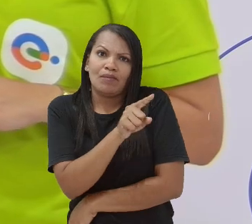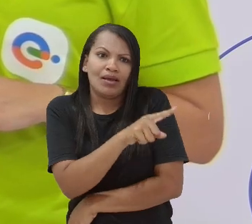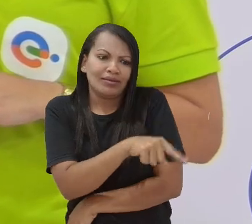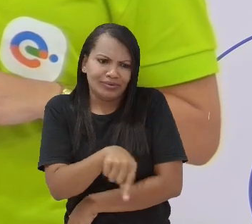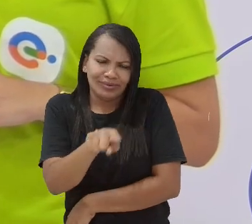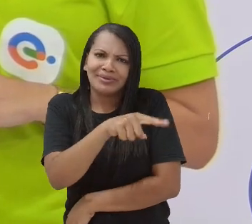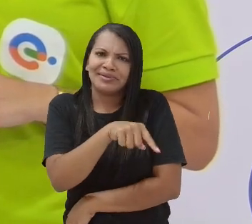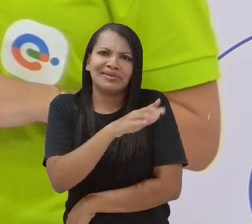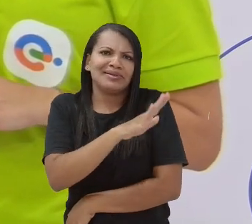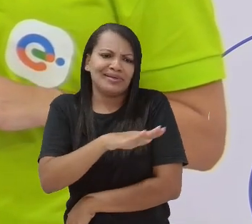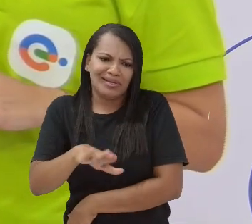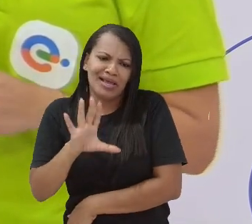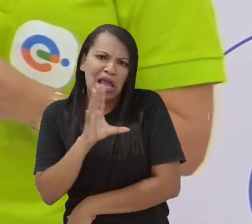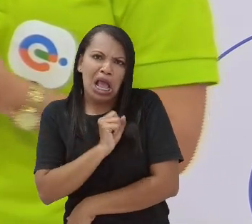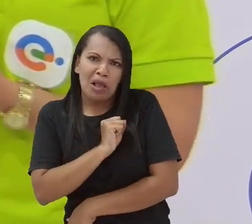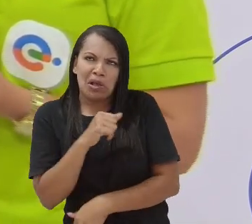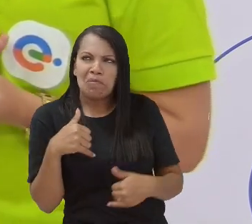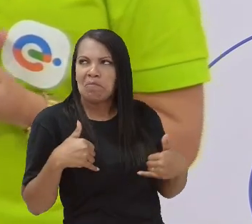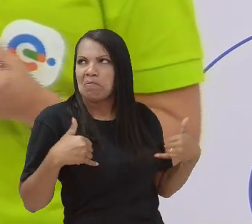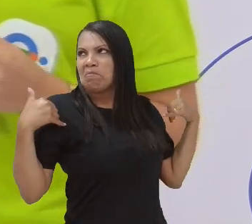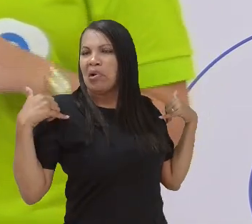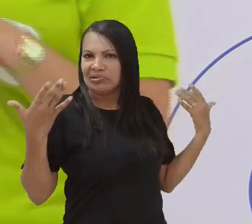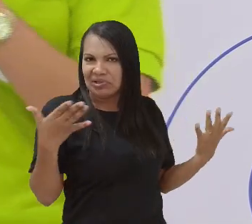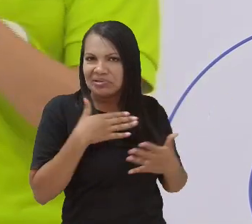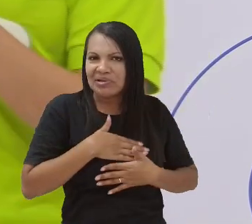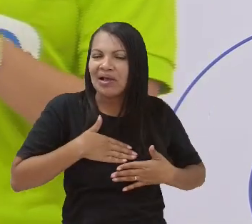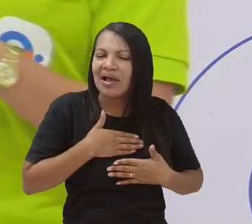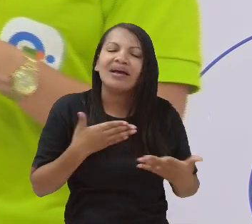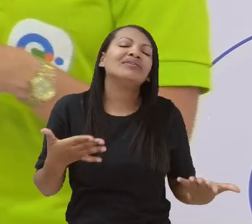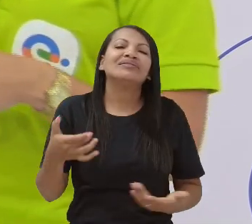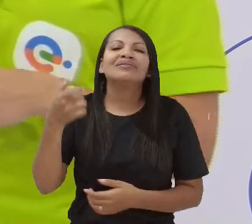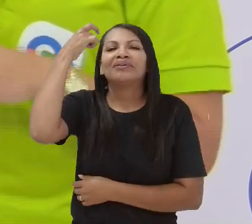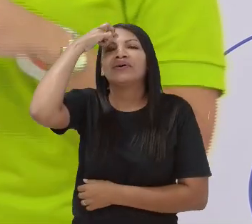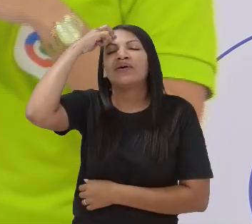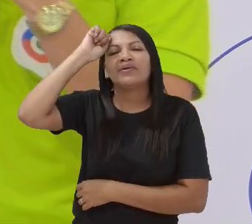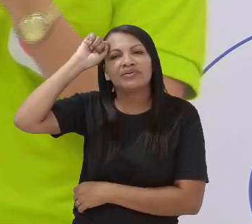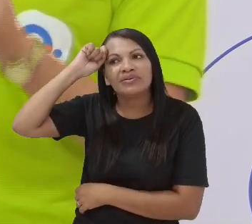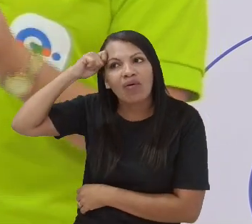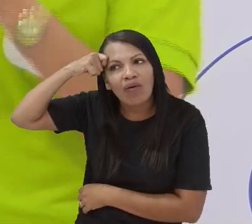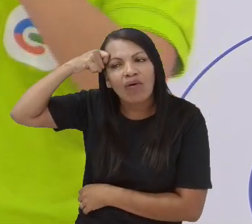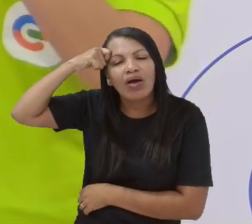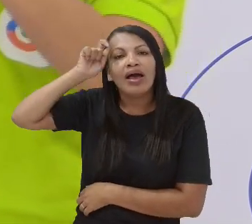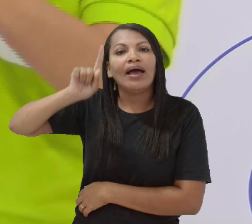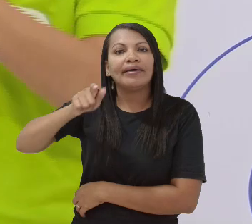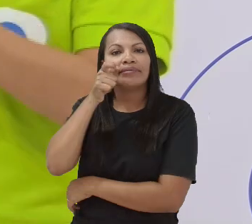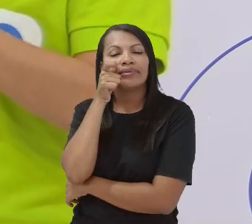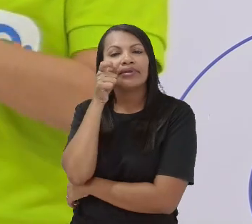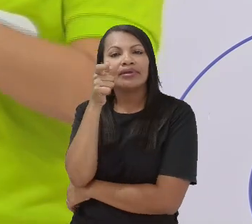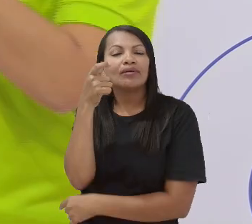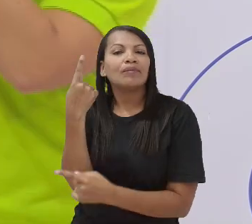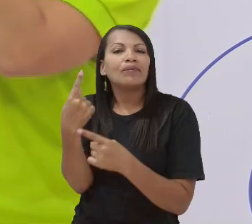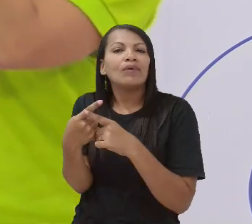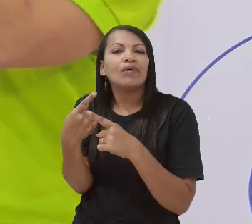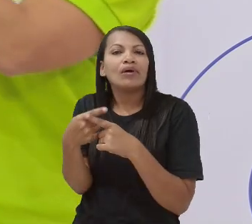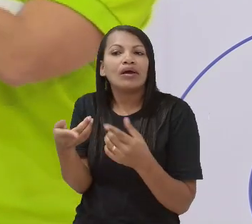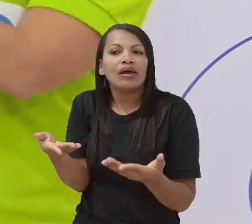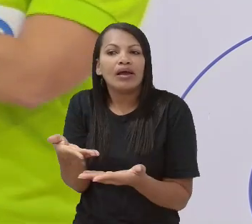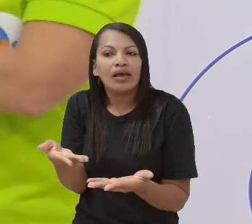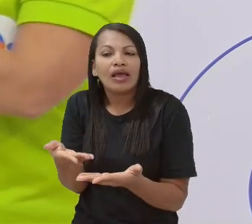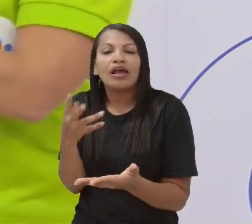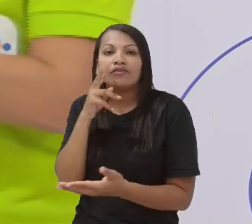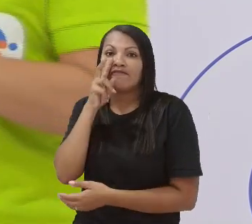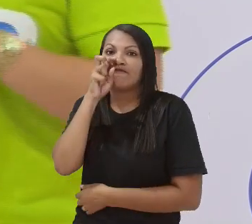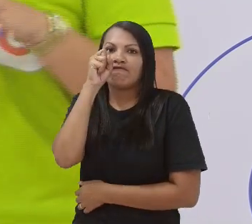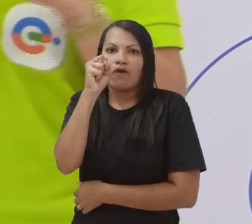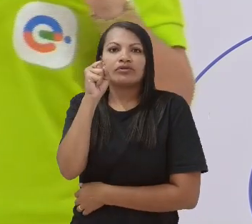todo amostradinhos, vão ficar lindos. Essa e questão lindas da no vídeo. consciência negra, Yolanda, ela é interessante neste momento para a gente